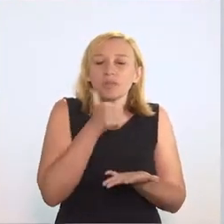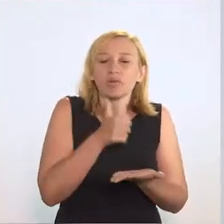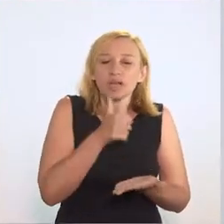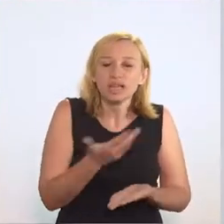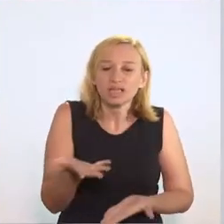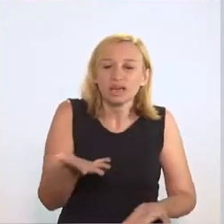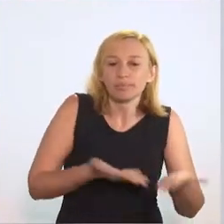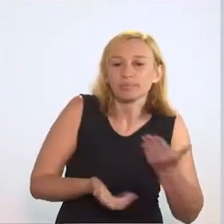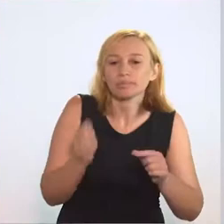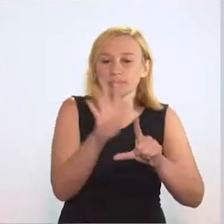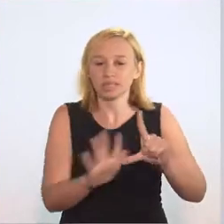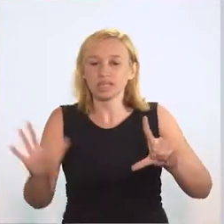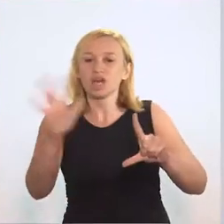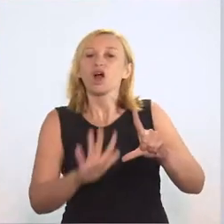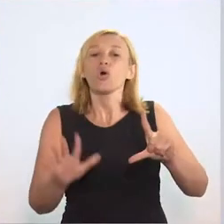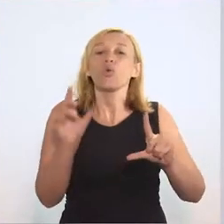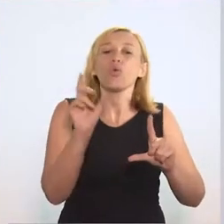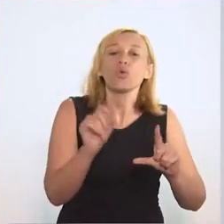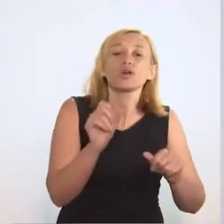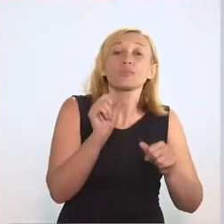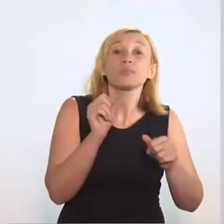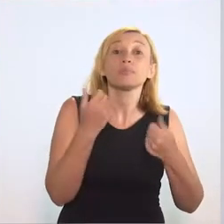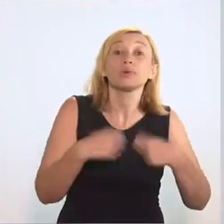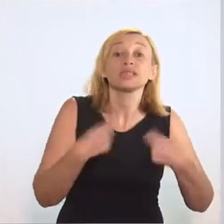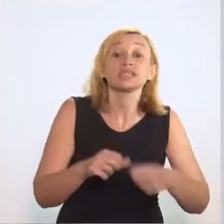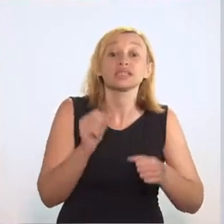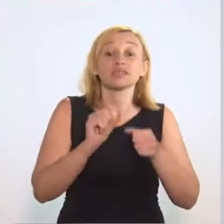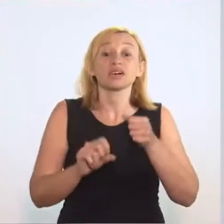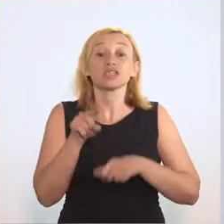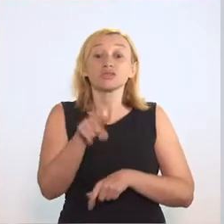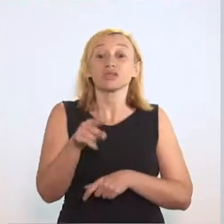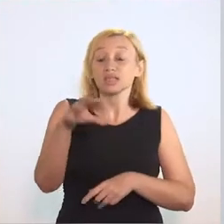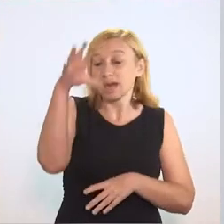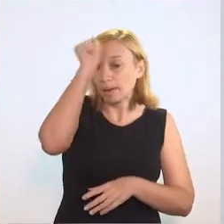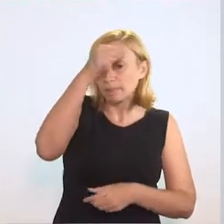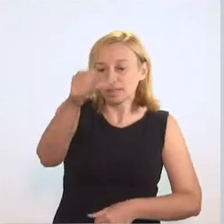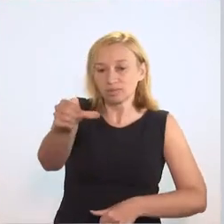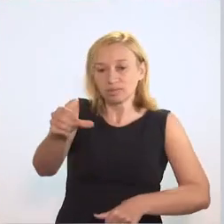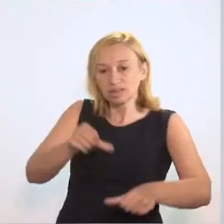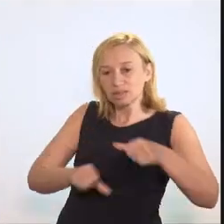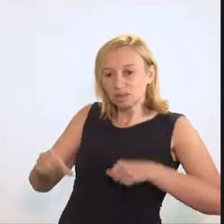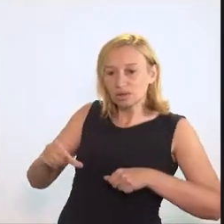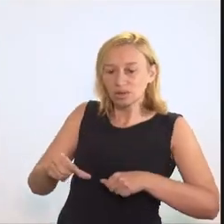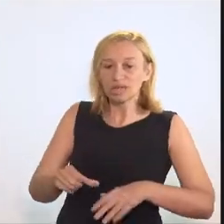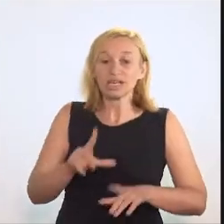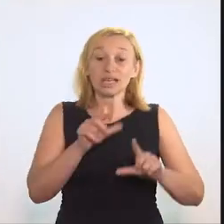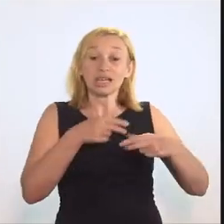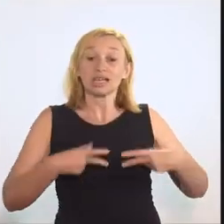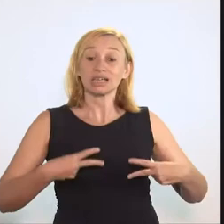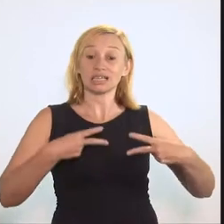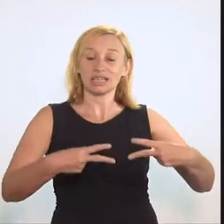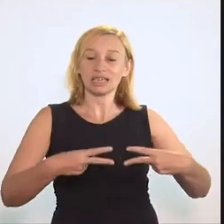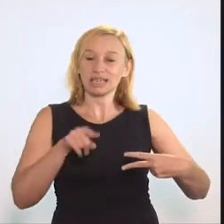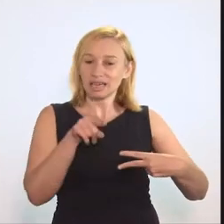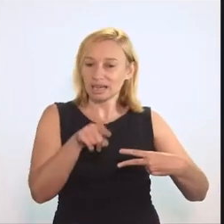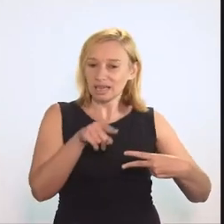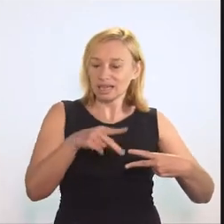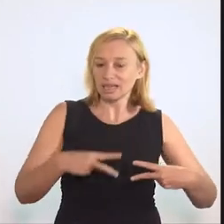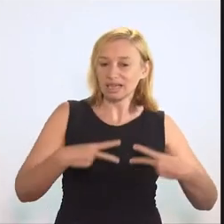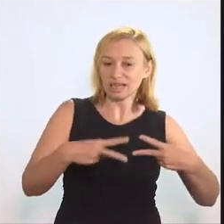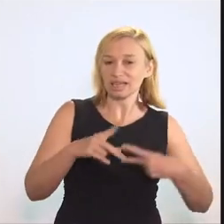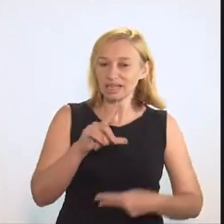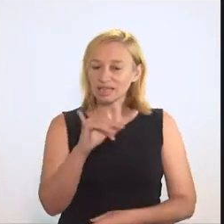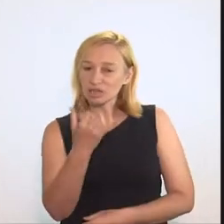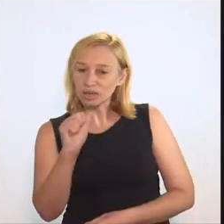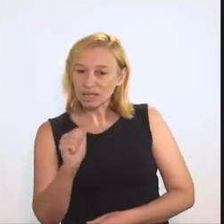mulher participar dessa plataforma? O que ela tem que fazer e o que você tem aprendido nessa troca? Olha, fazendo o link aí sobre essa questão